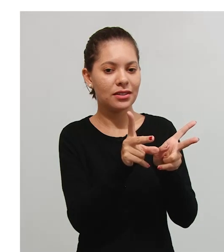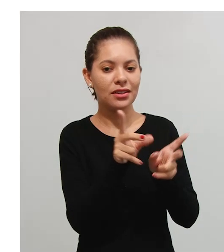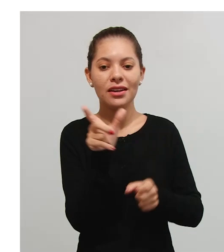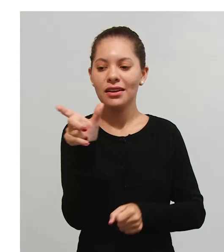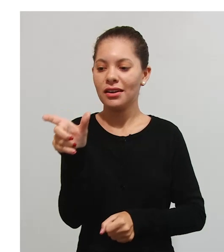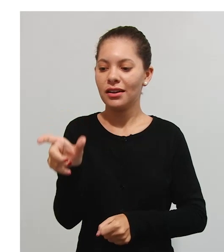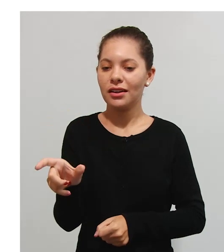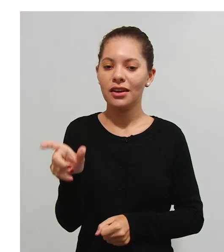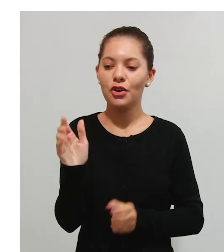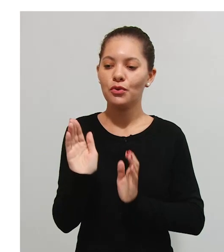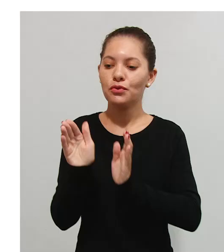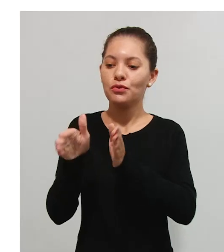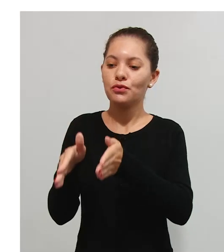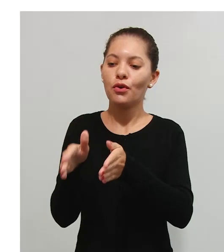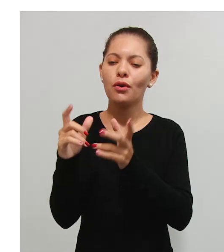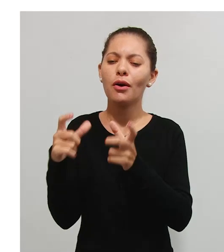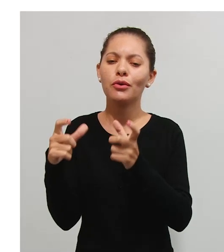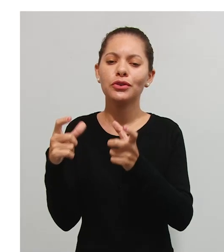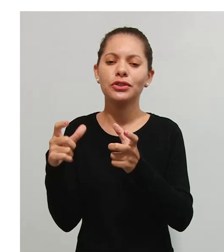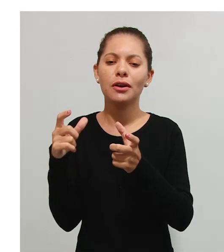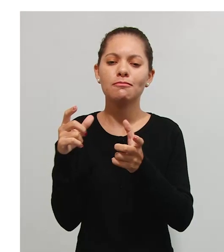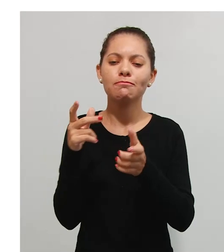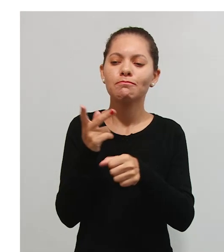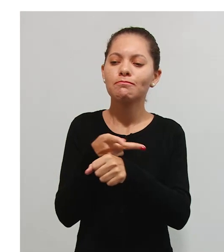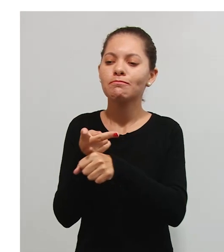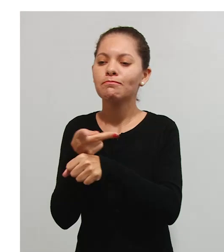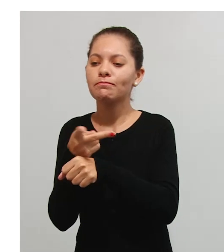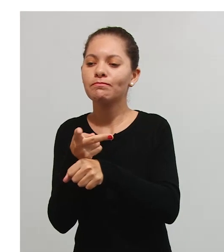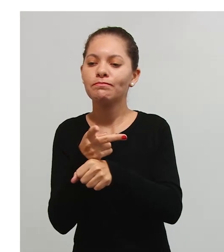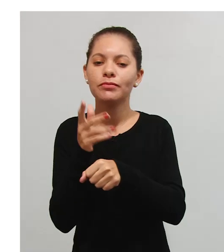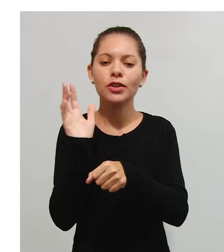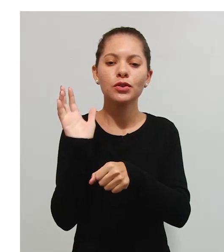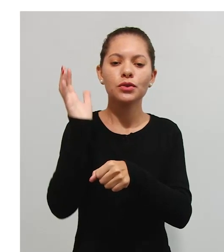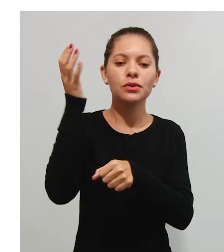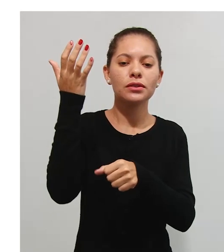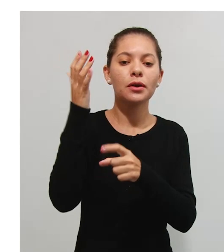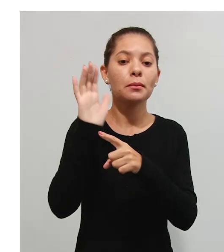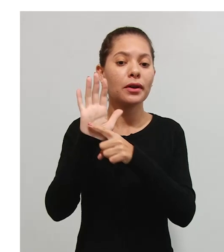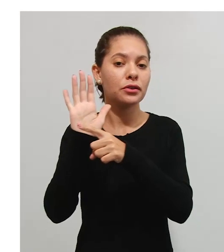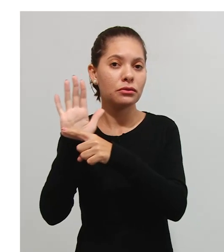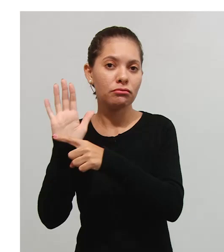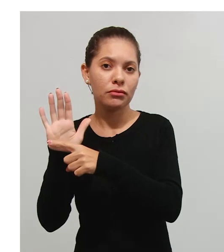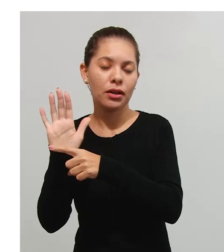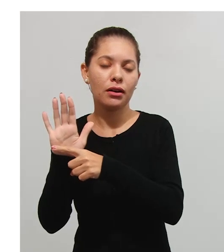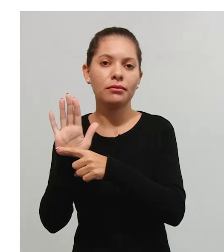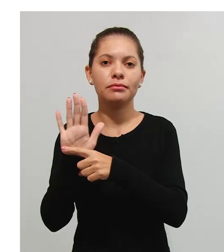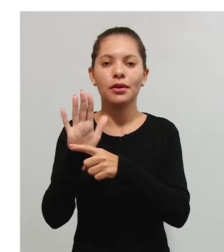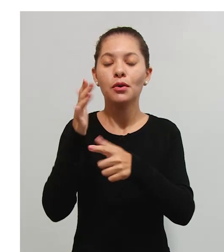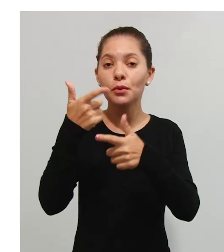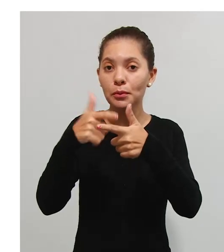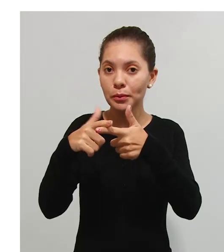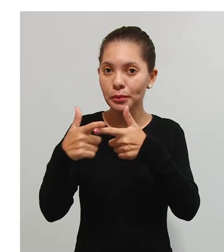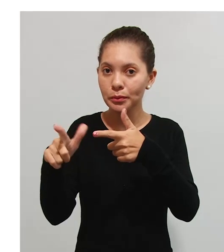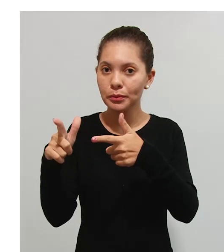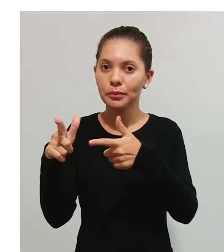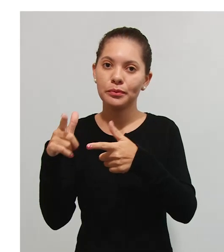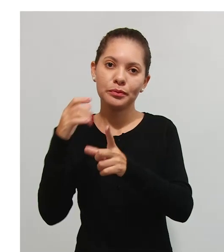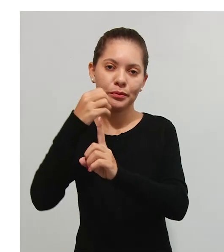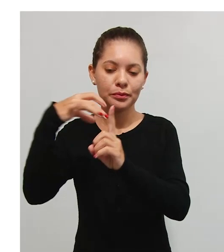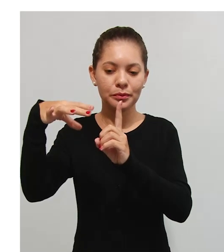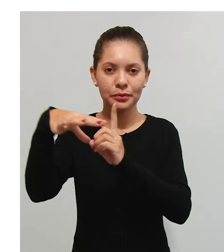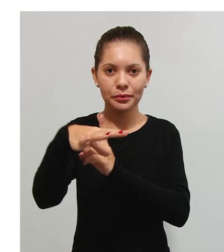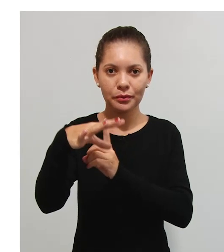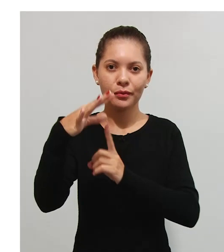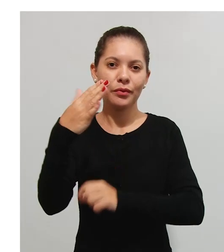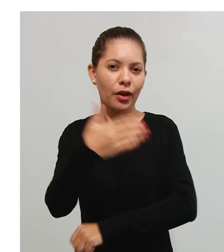quando nós falamos do empresarial. Já no social, o foco é na busca de soluções para atender às necessidades